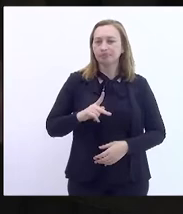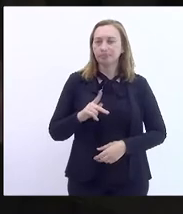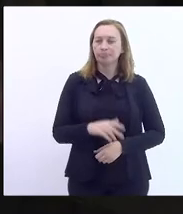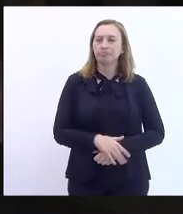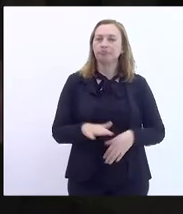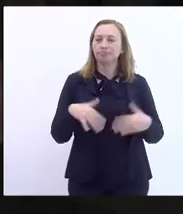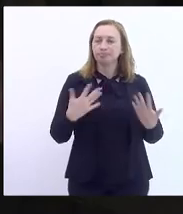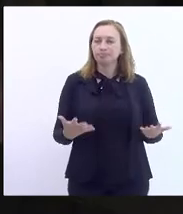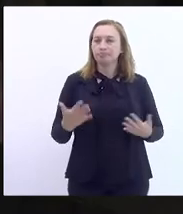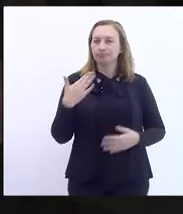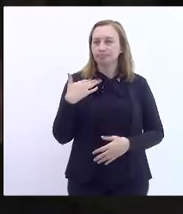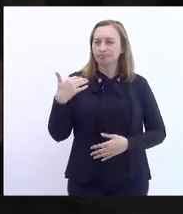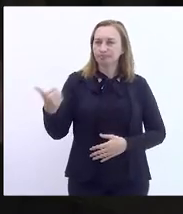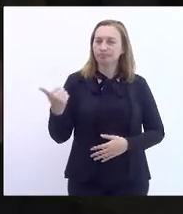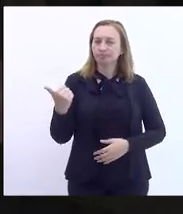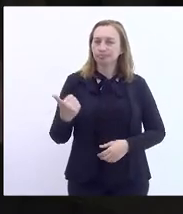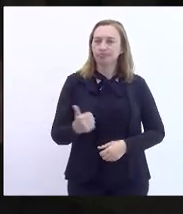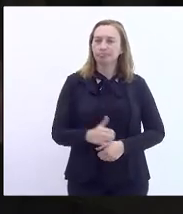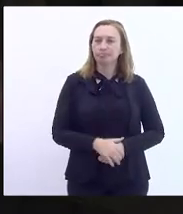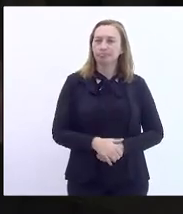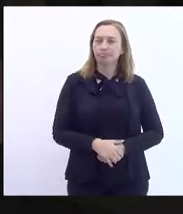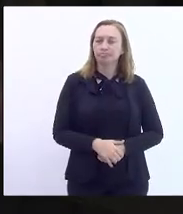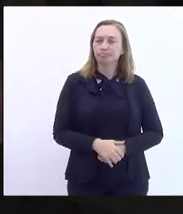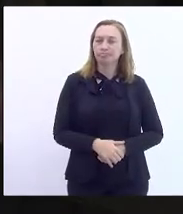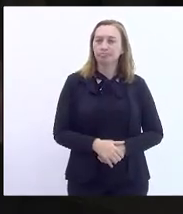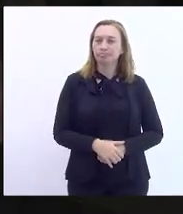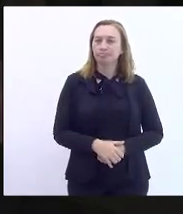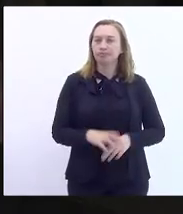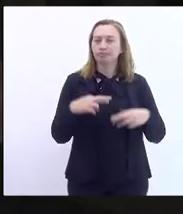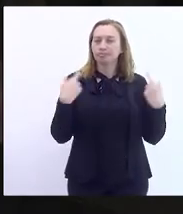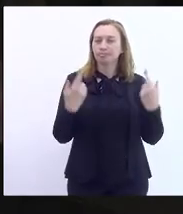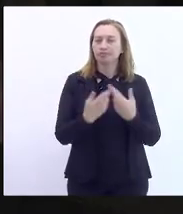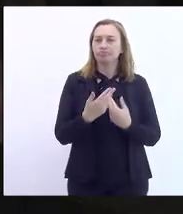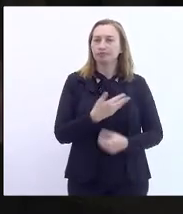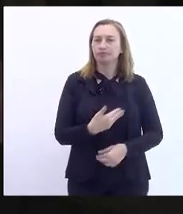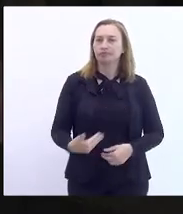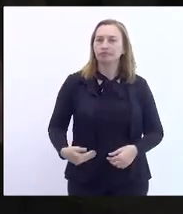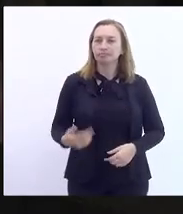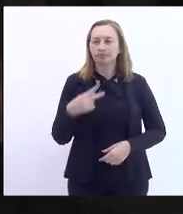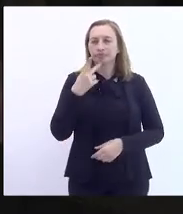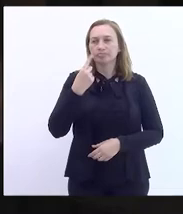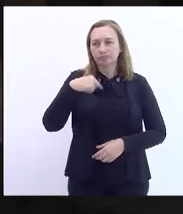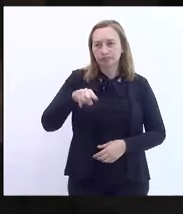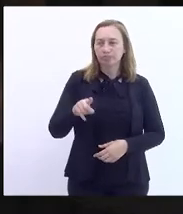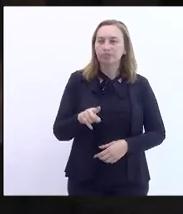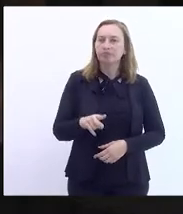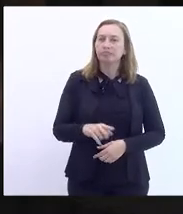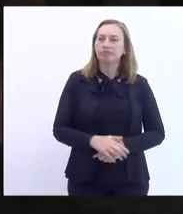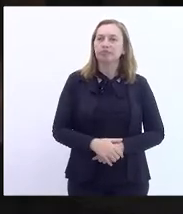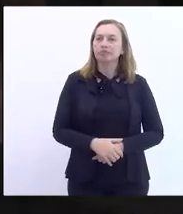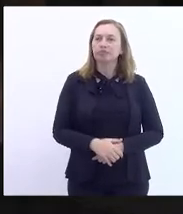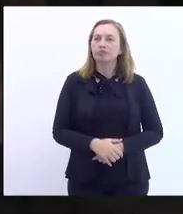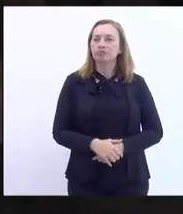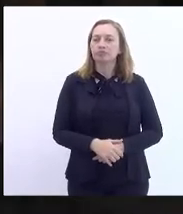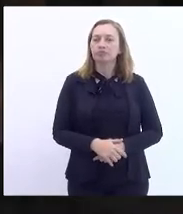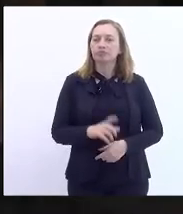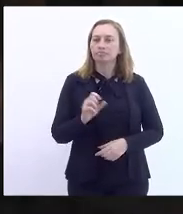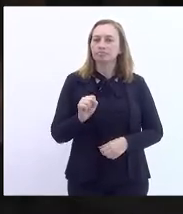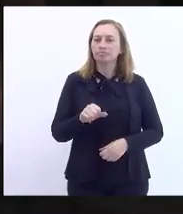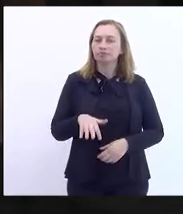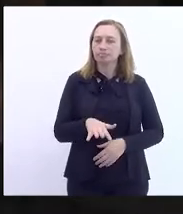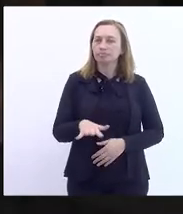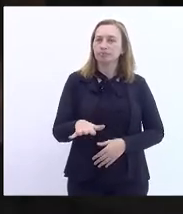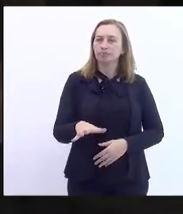então quando eu fui chamado para essa praias audiência falei não eu vou levar para lá então o que as